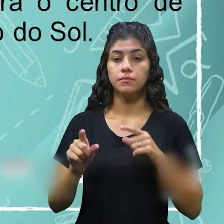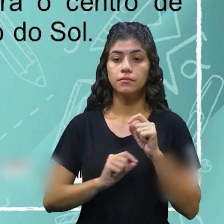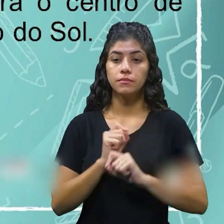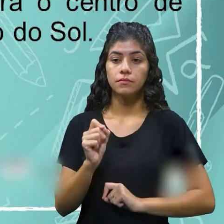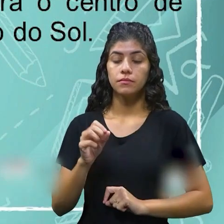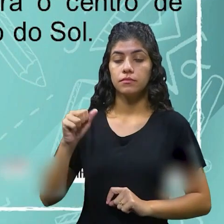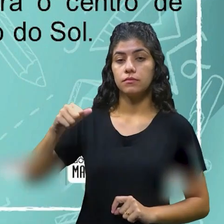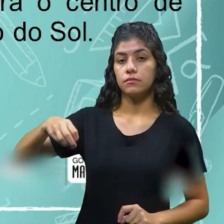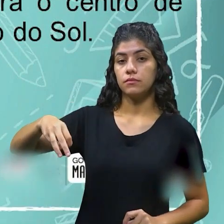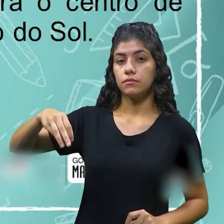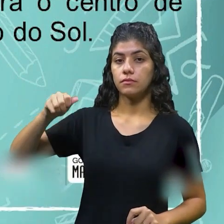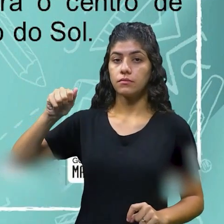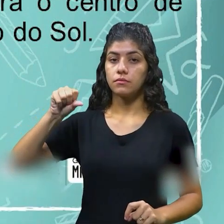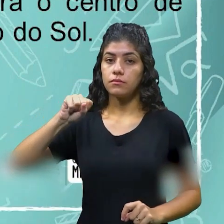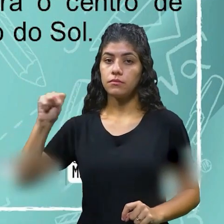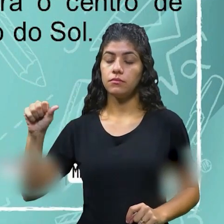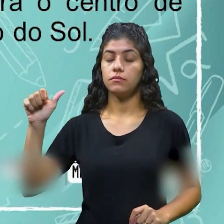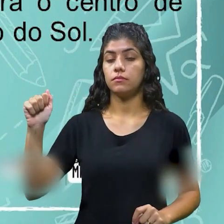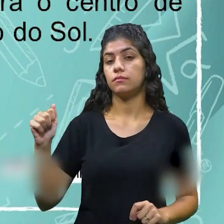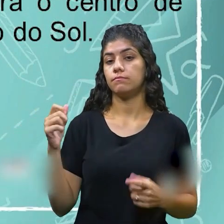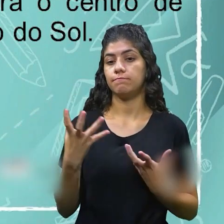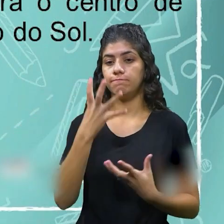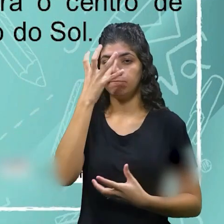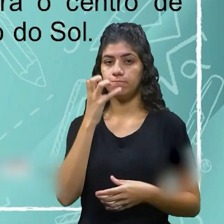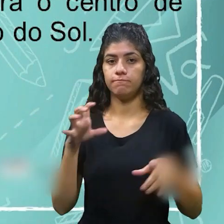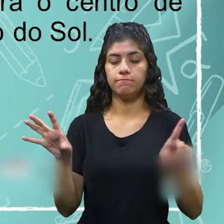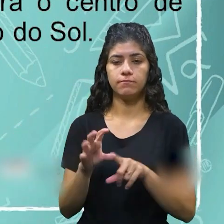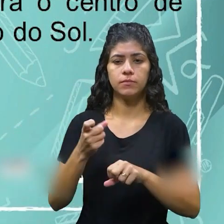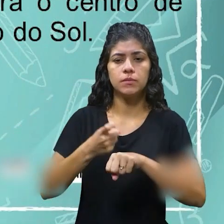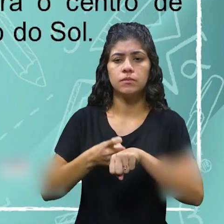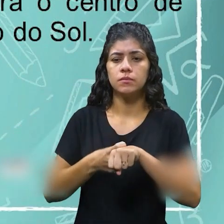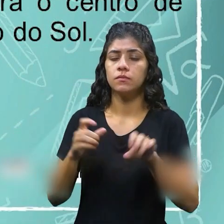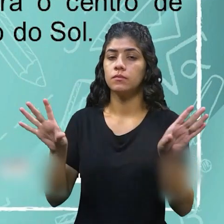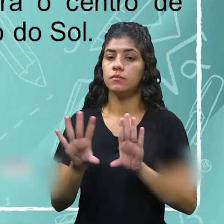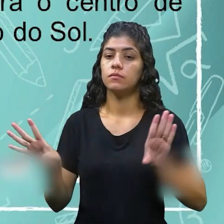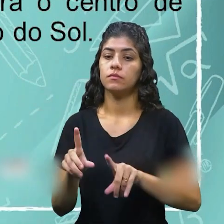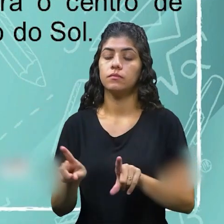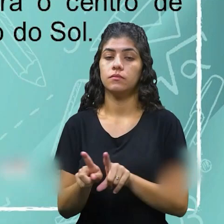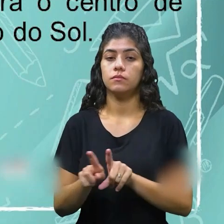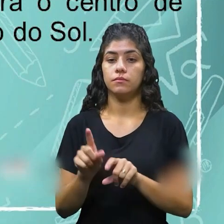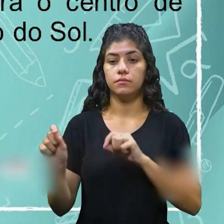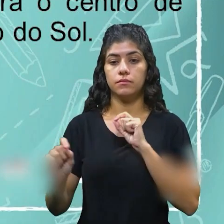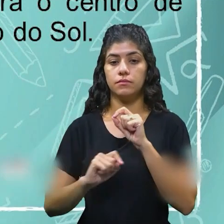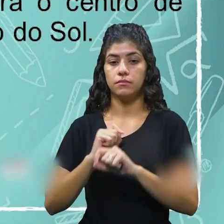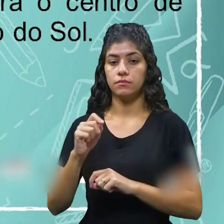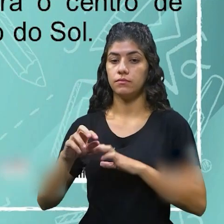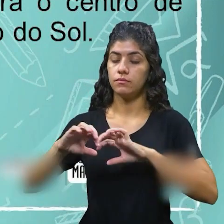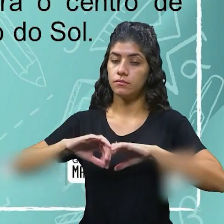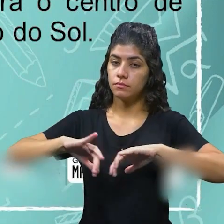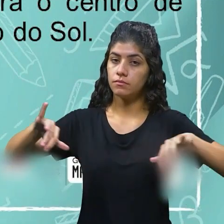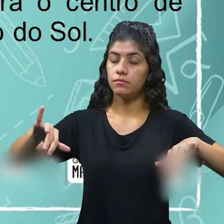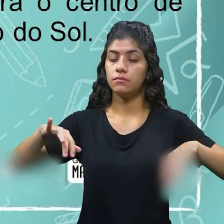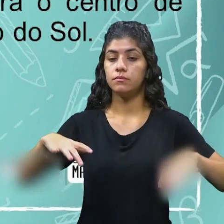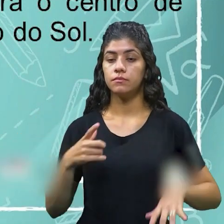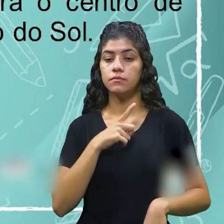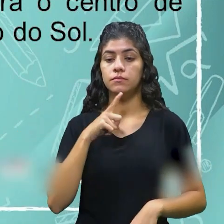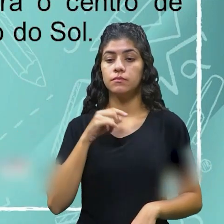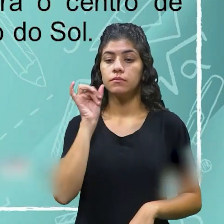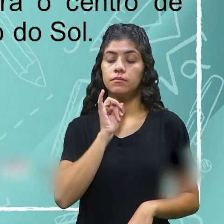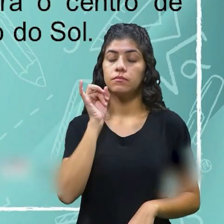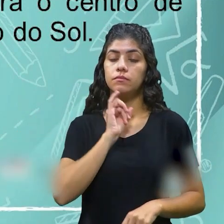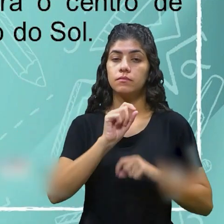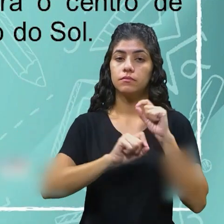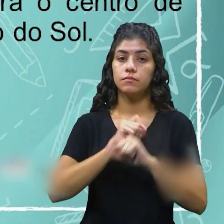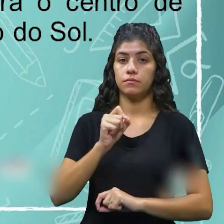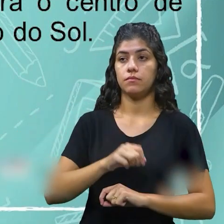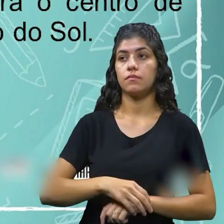centro de massa não se limita a corpos e objetos rígidos. Ele também pode ser para sistemas formados por corpos separados. E aí a gente tem